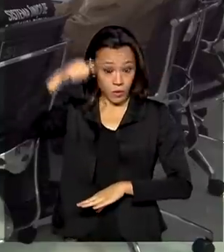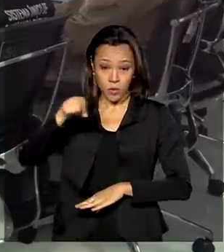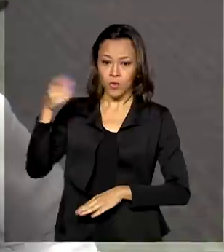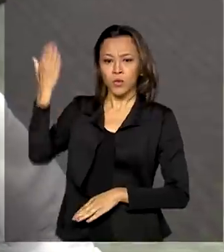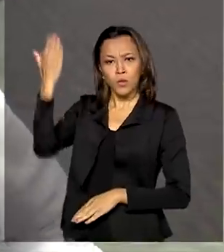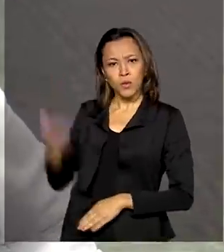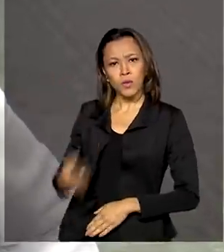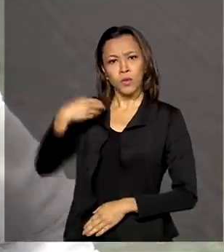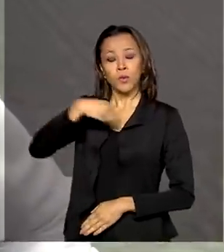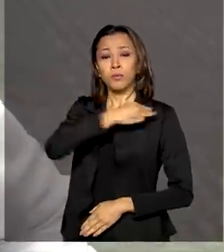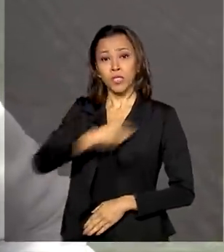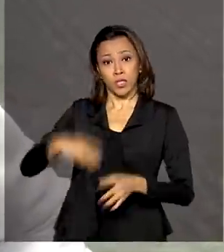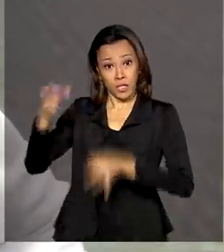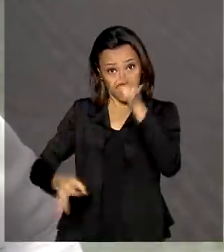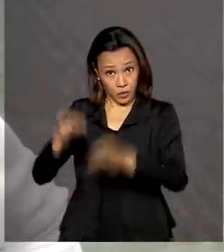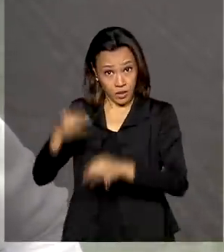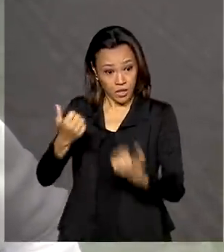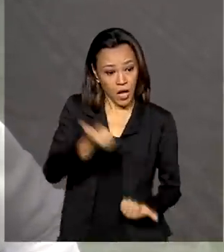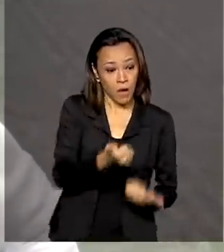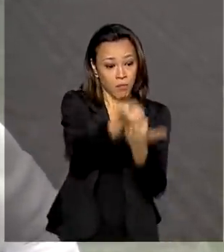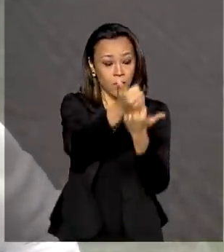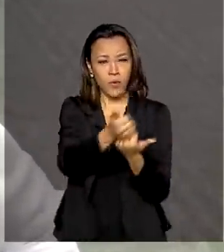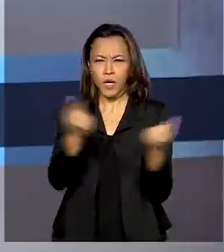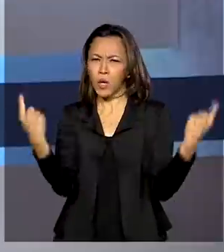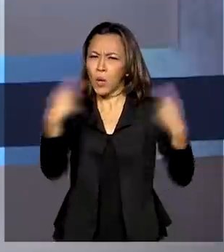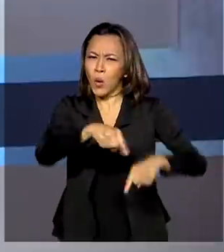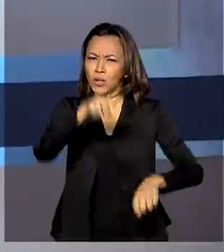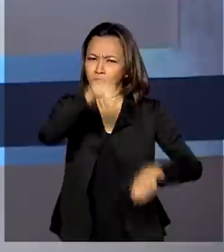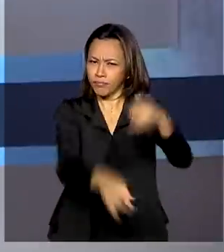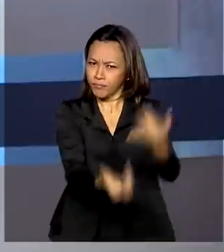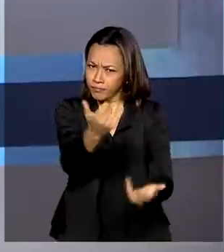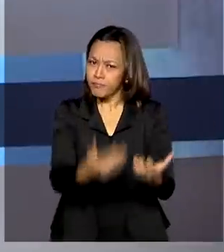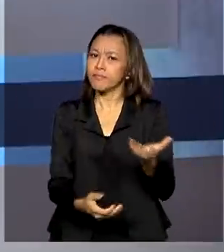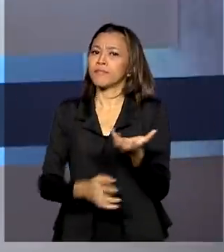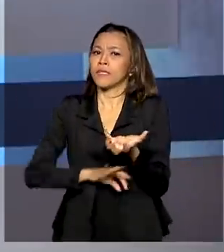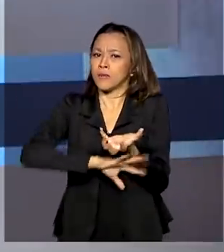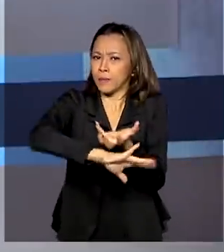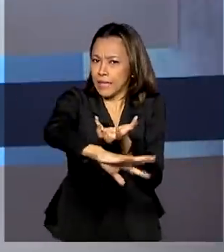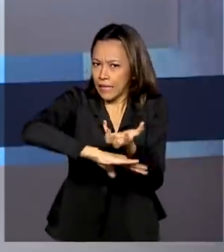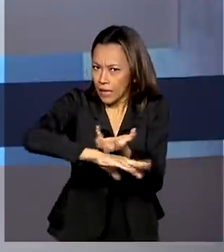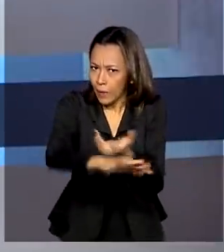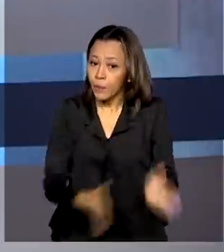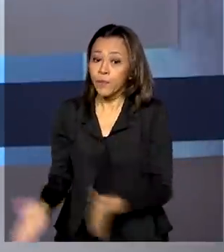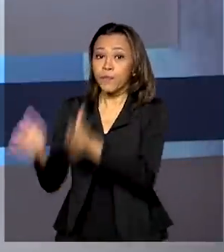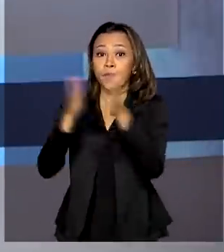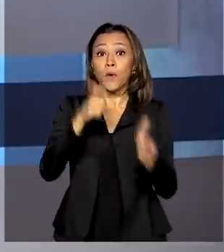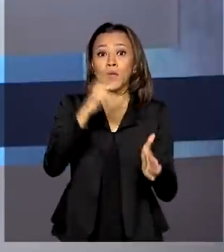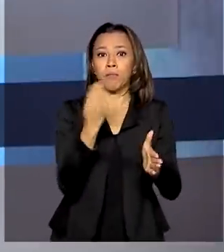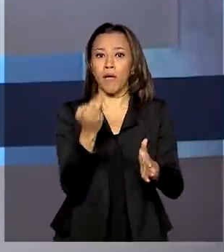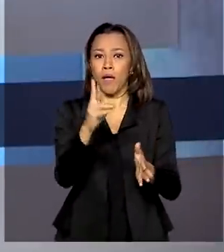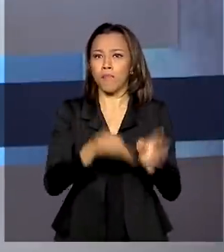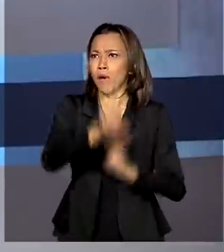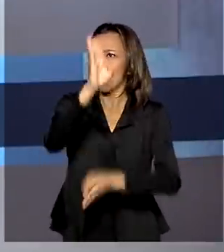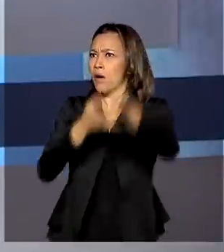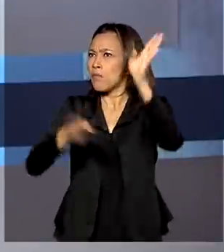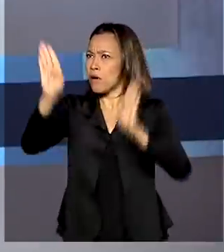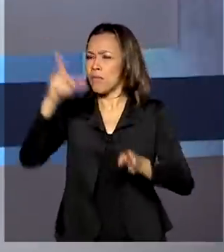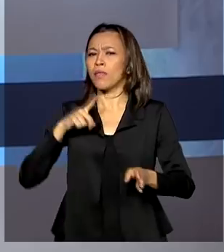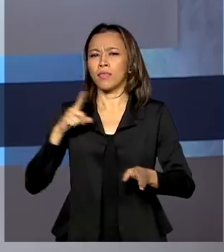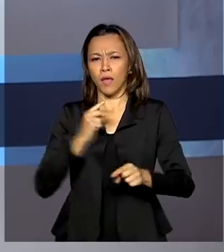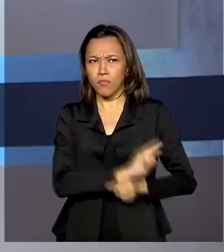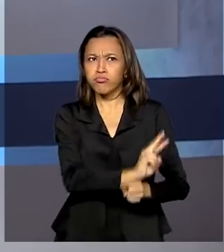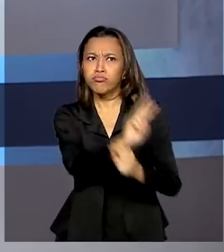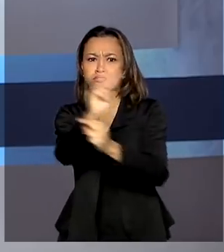do governo federal contra queimadas no Pantanal. E veja também, rodovias federais têm mais fiscalização durante o